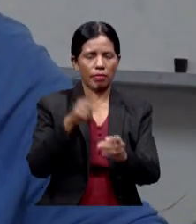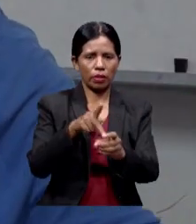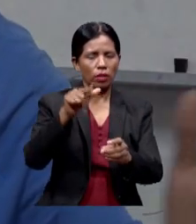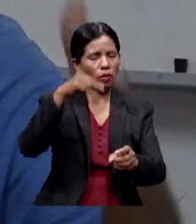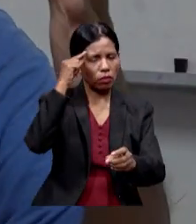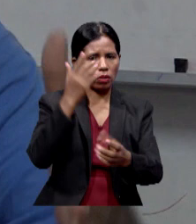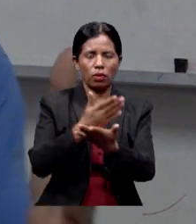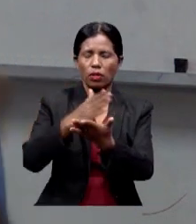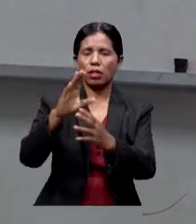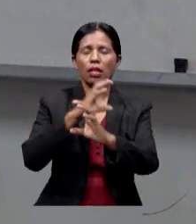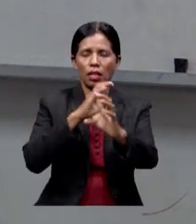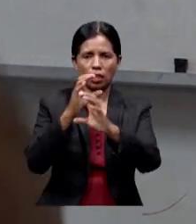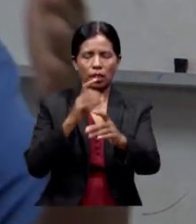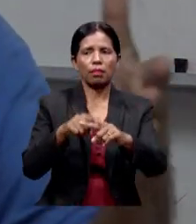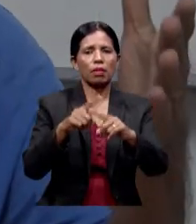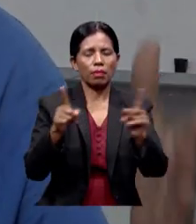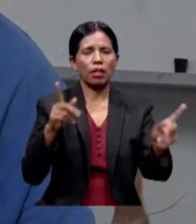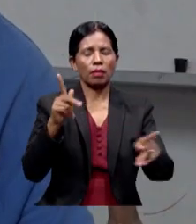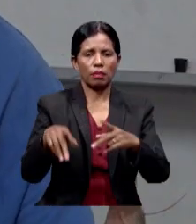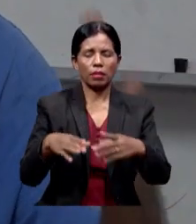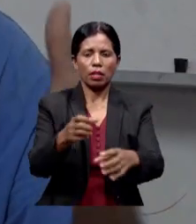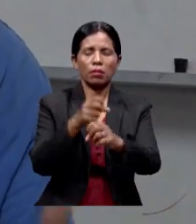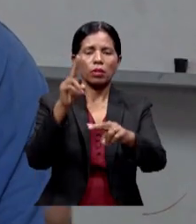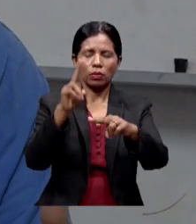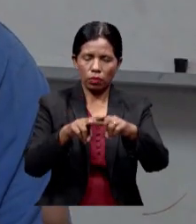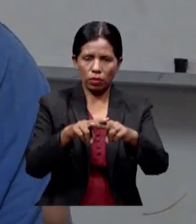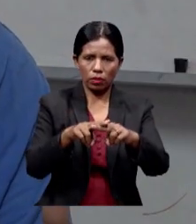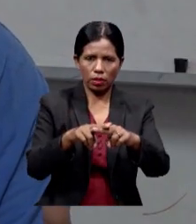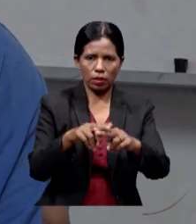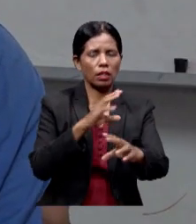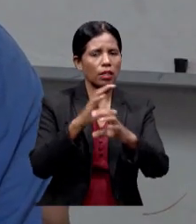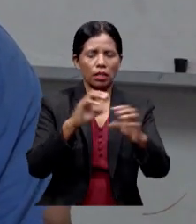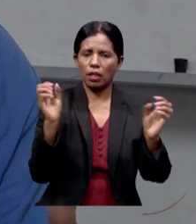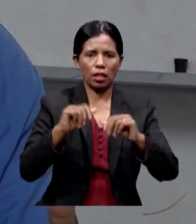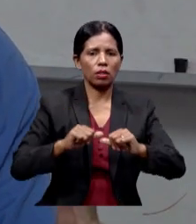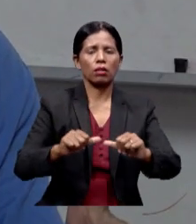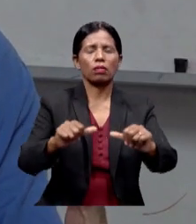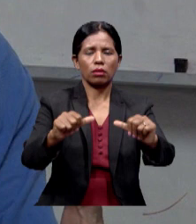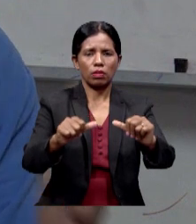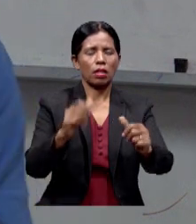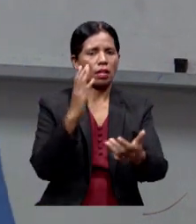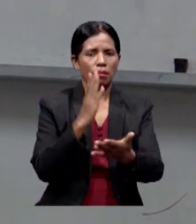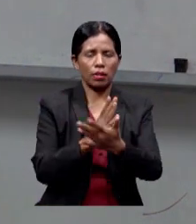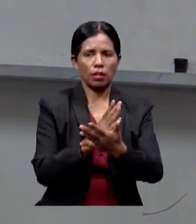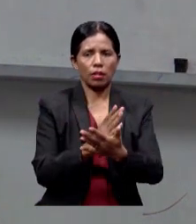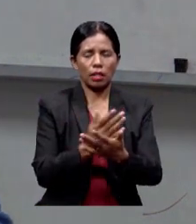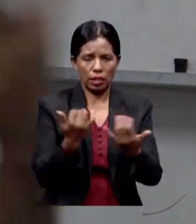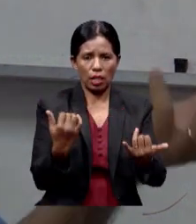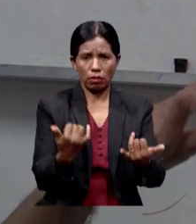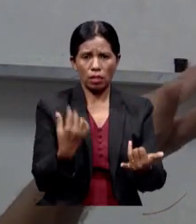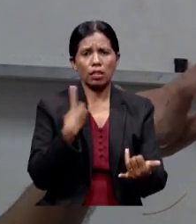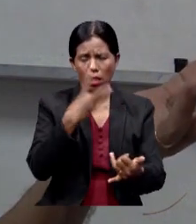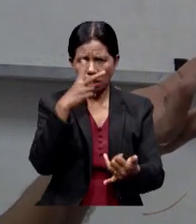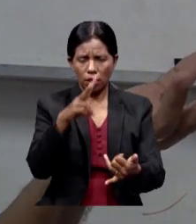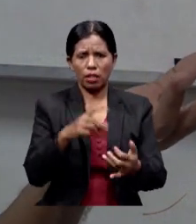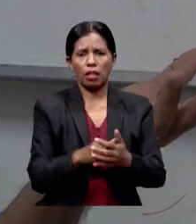kareta ne, dari ema buka hadau bature kareta lara, ma be kareta lalao. Combate corrupção na lau. Agora não itare. Itare